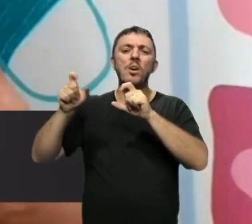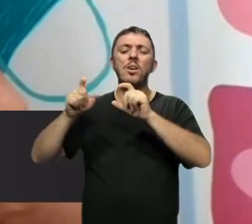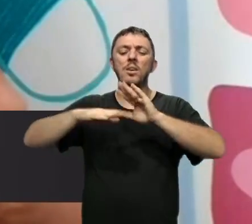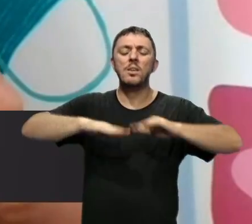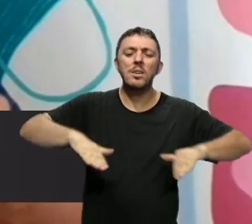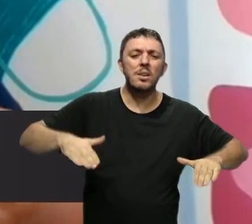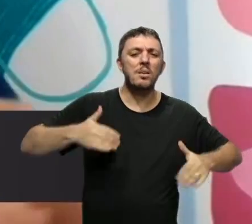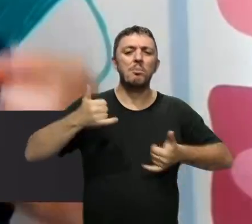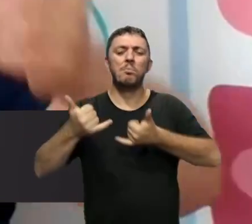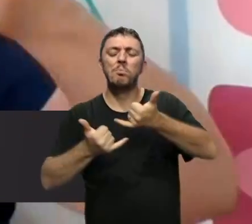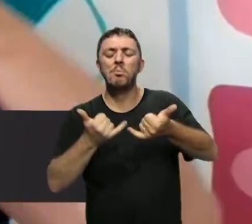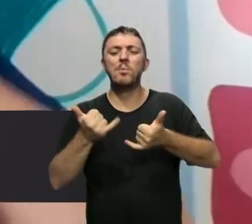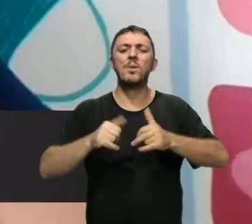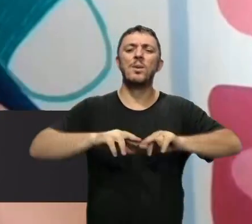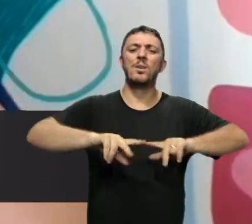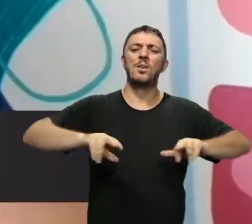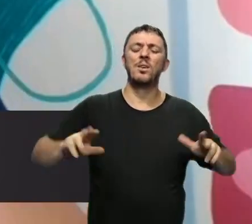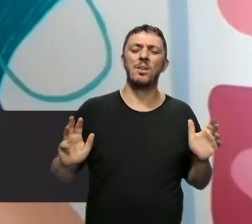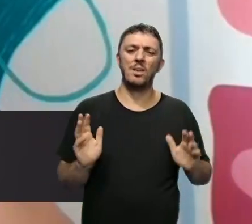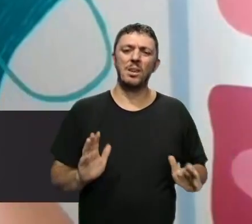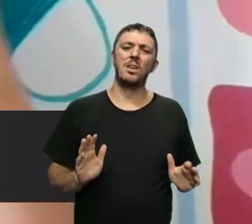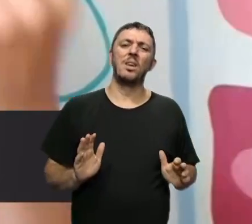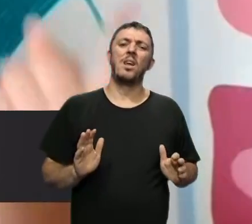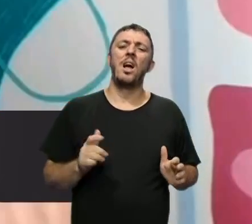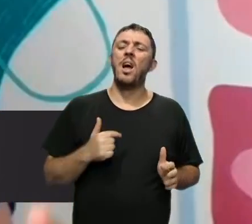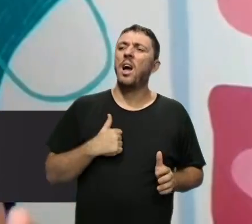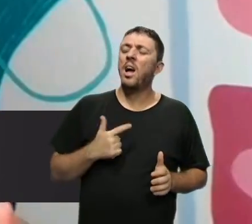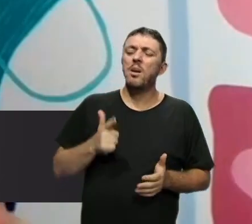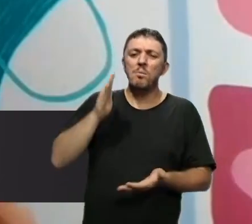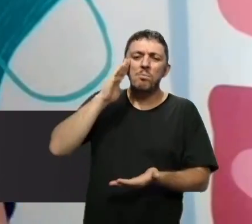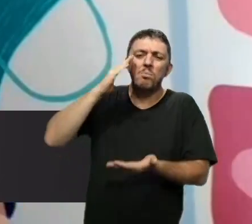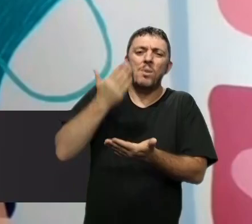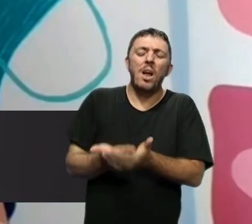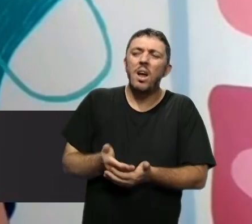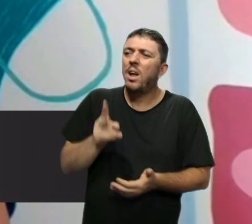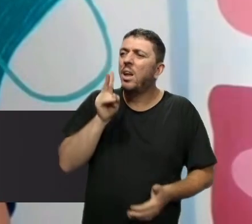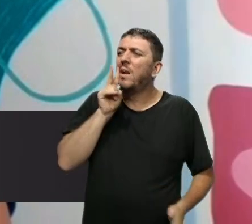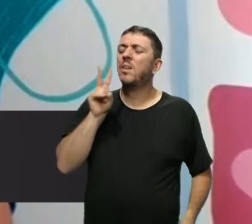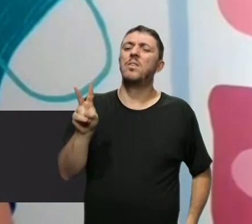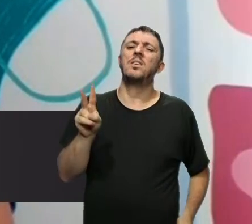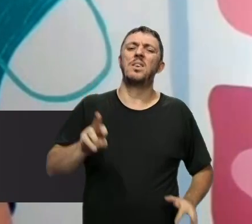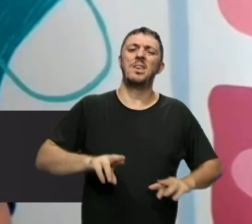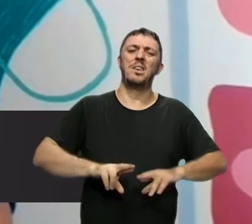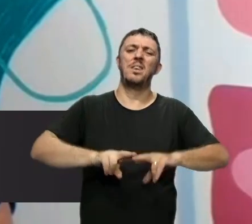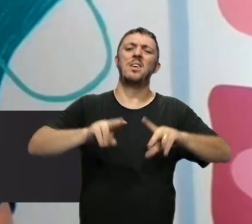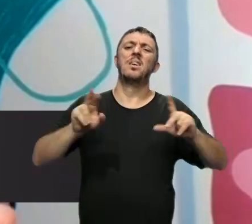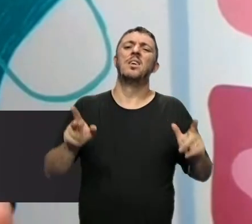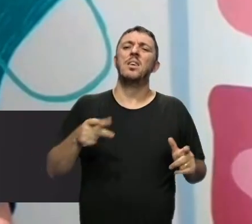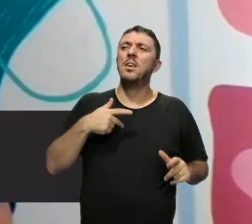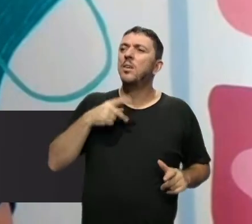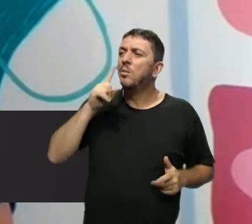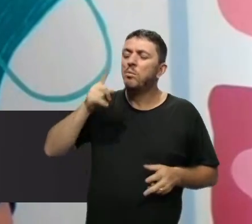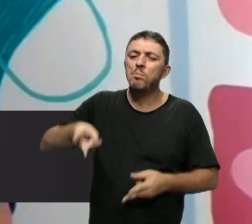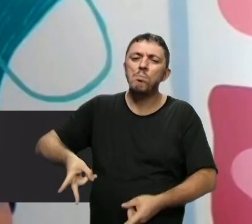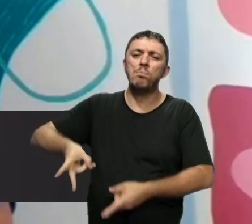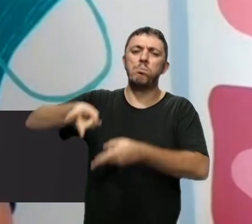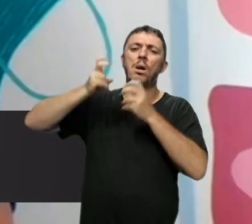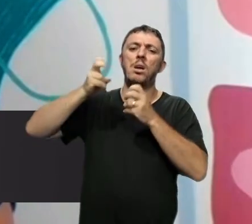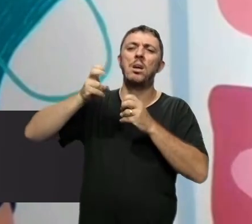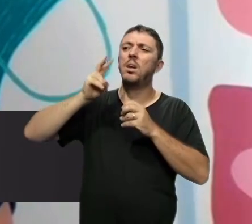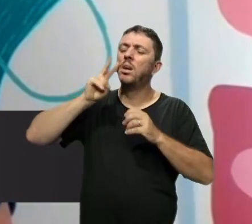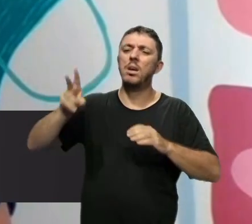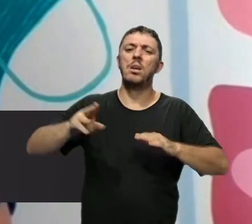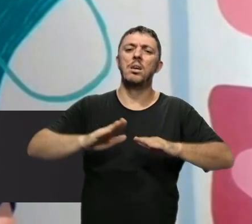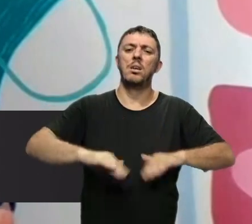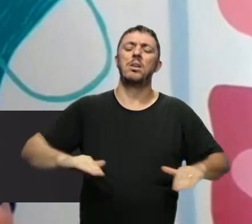das crianças, com coisas que eu aprendi vendo as crianças, coisas que eu percebi olhando as